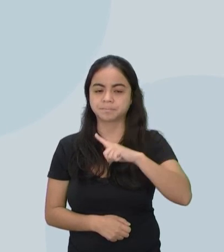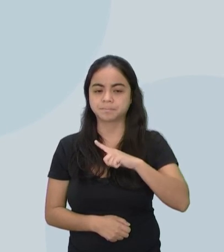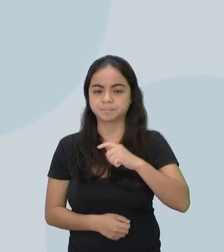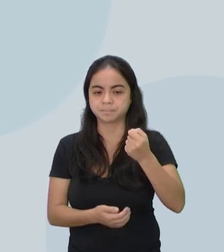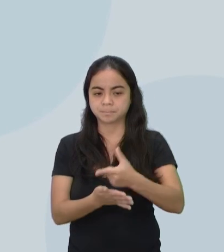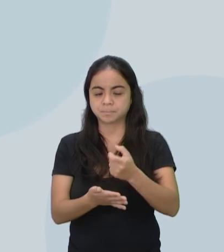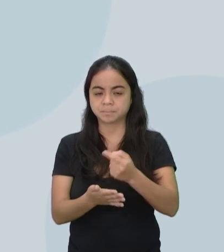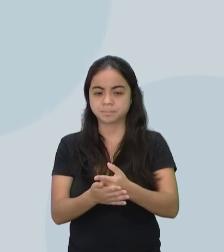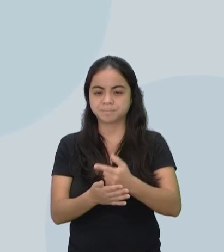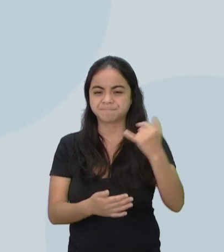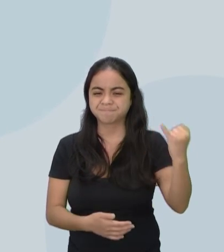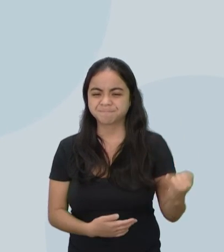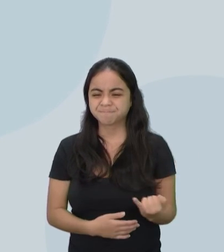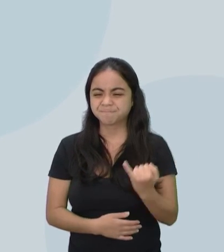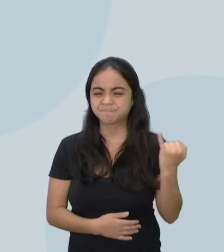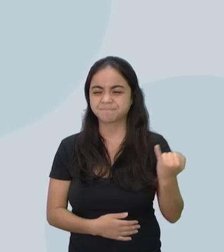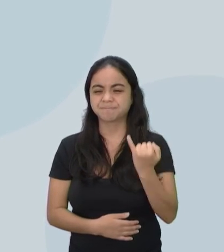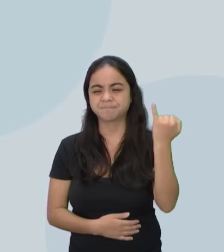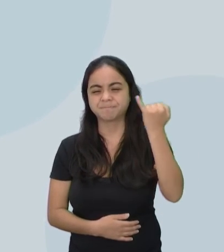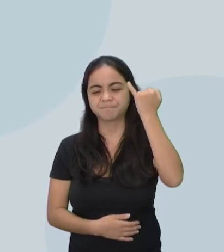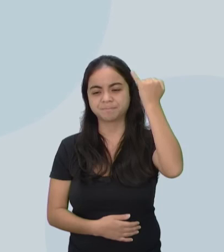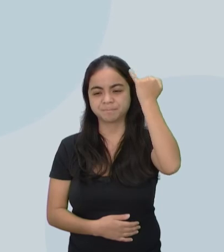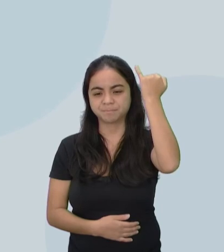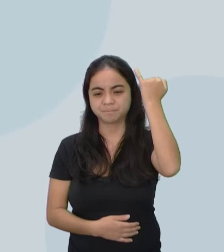gastos indispensáveis,